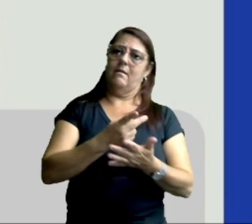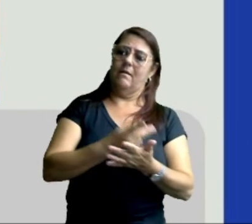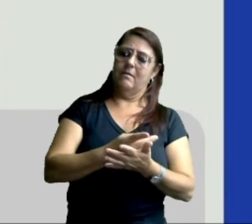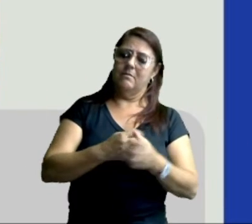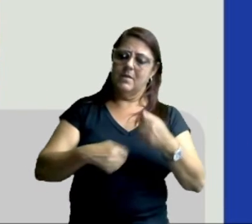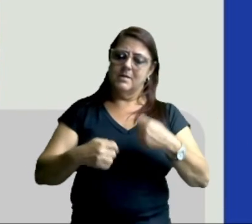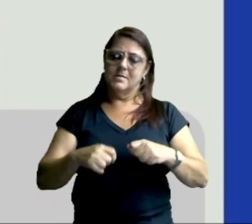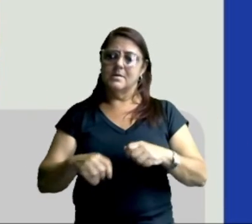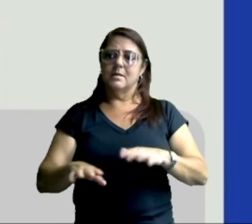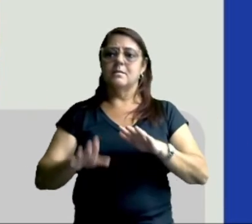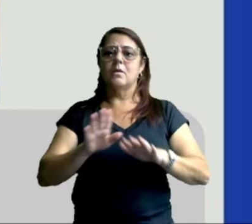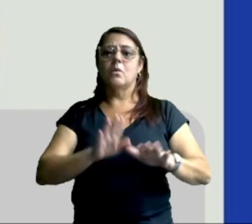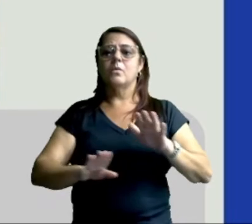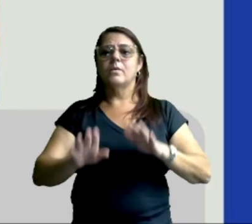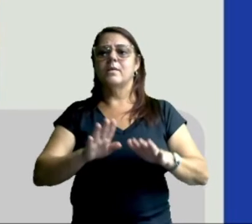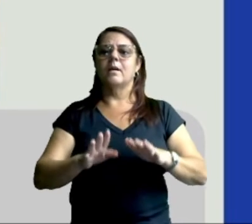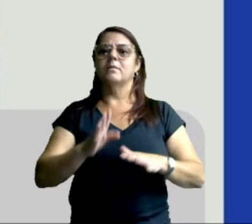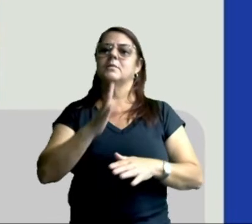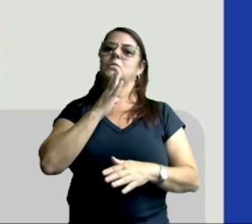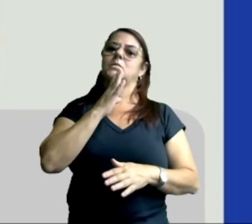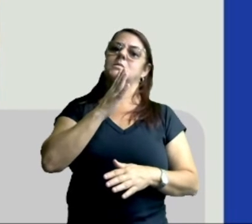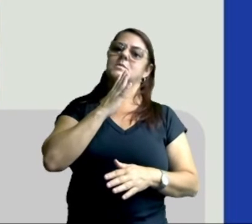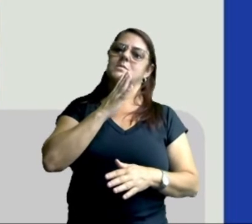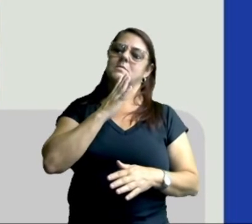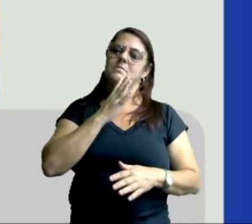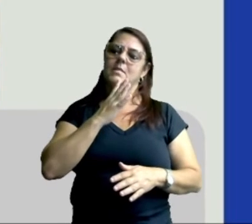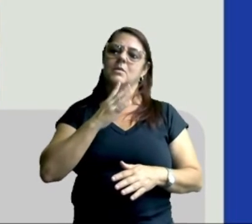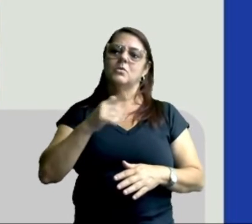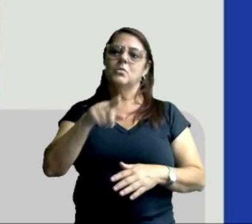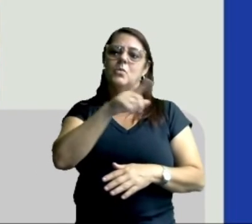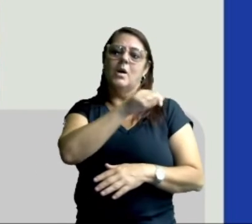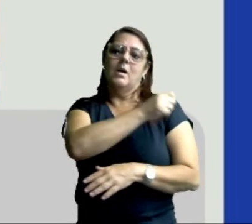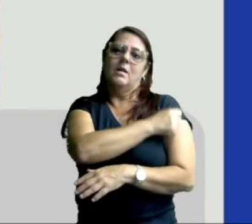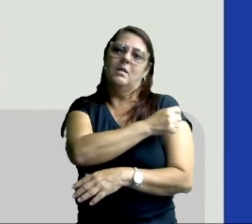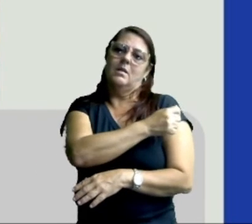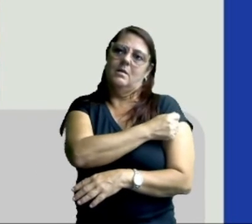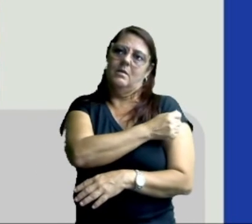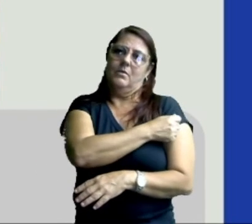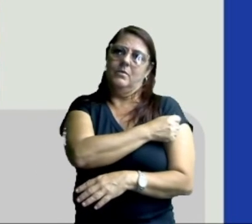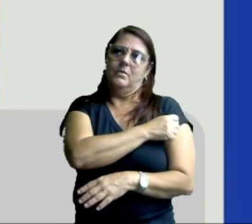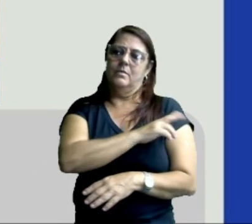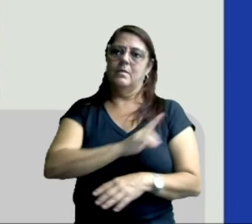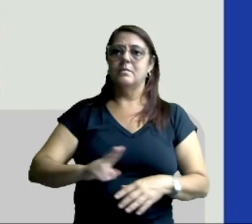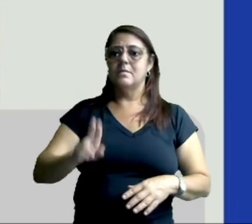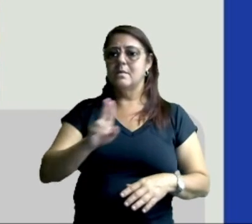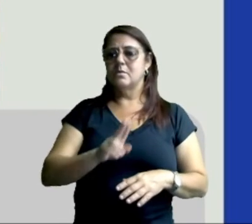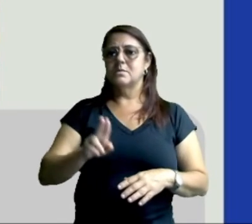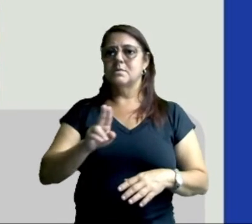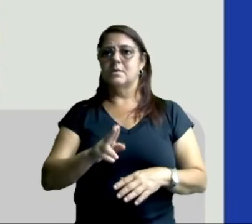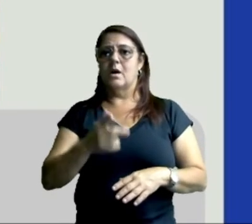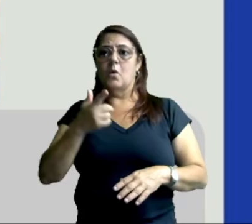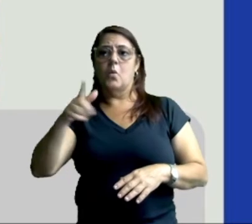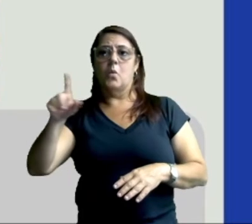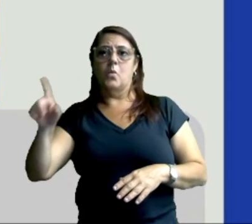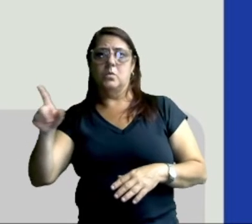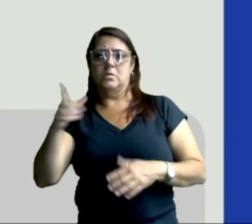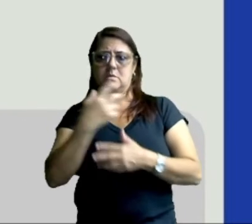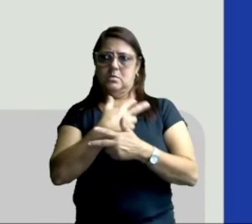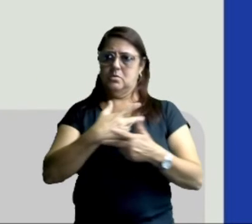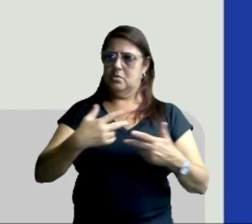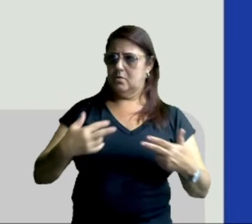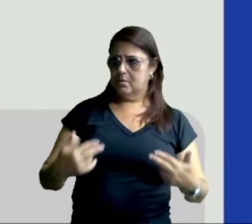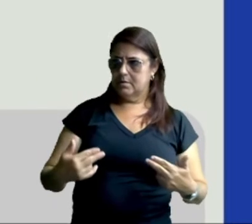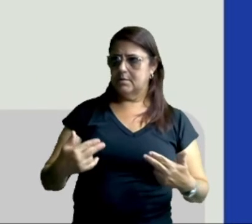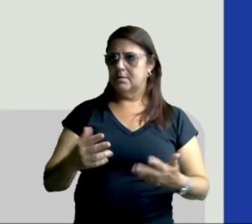né, do conhecimento daquele nosso estudante e que não seja utilizado para outros fins que